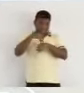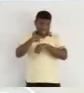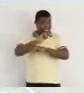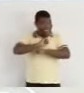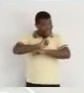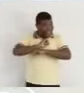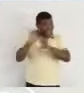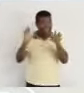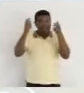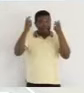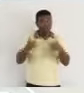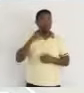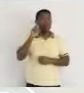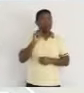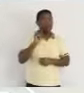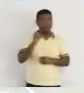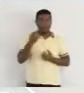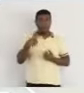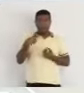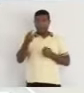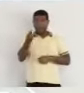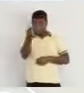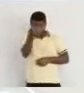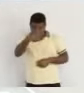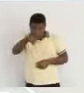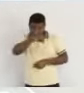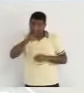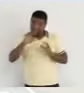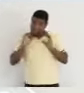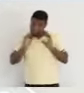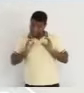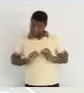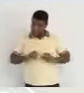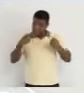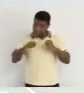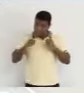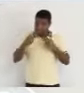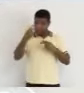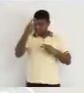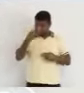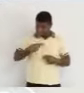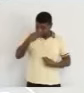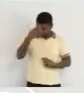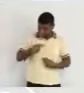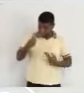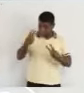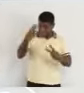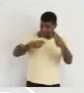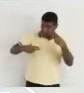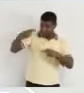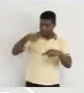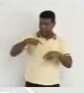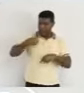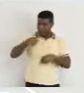de todo cidadão reavaliar o que tem sido o comportamento nessa epidemia e, se